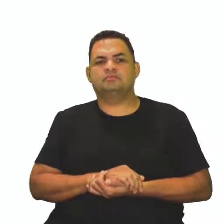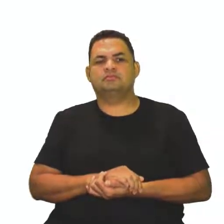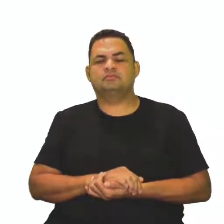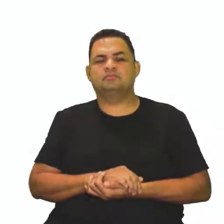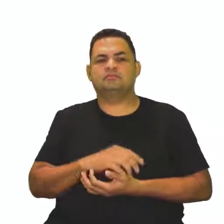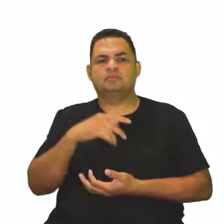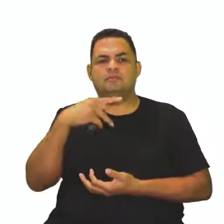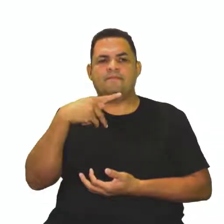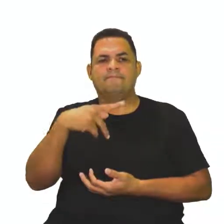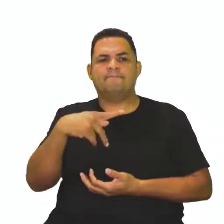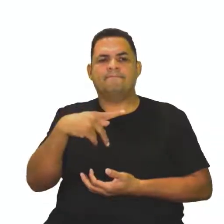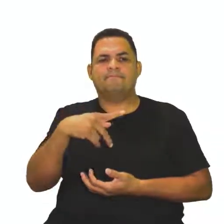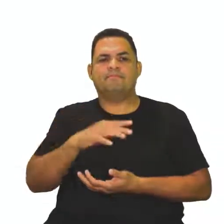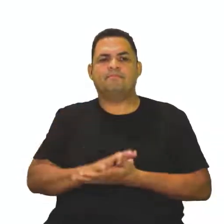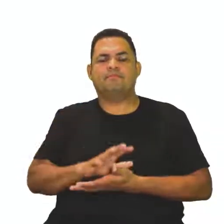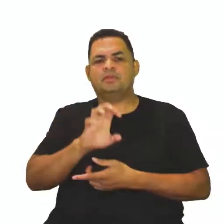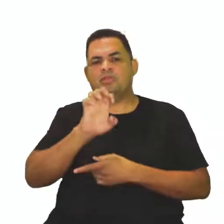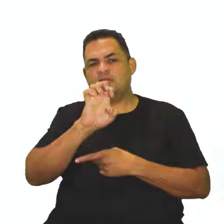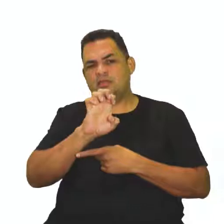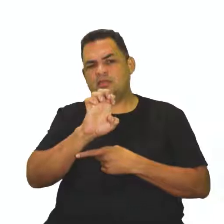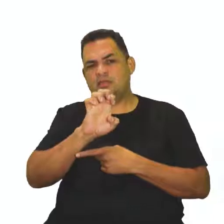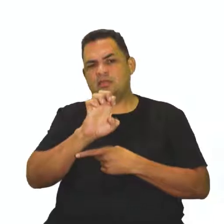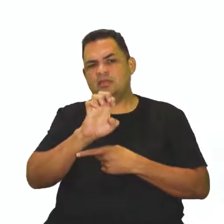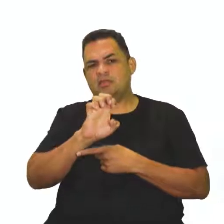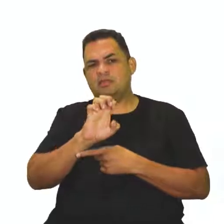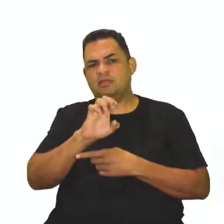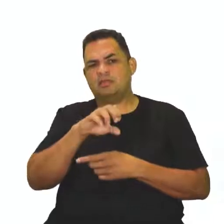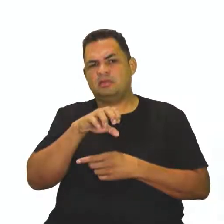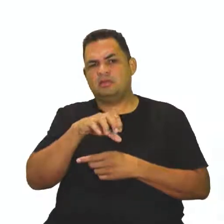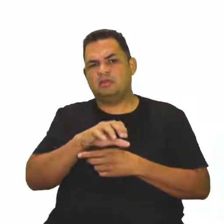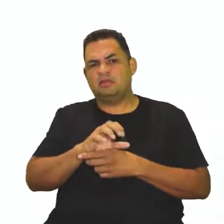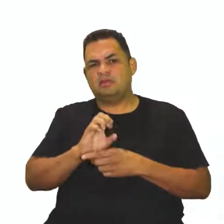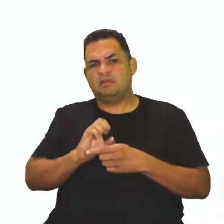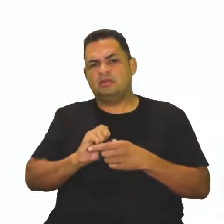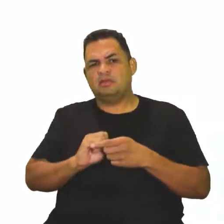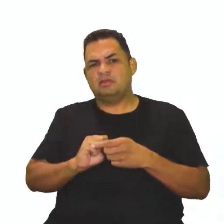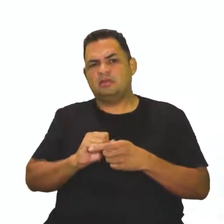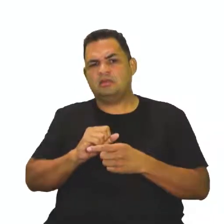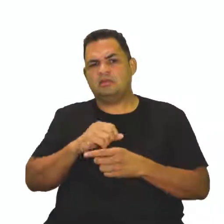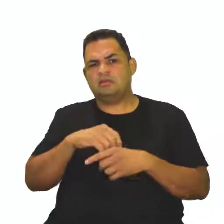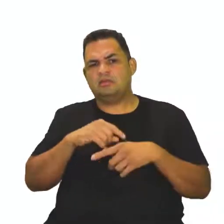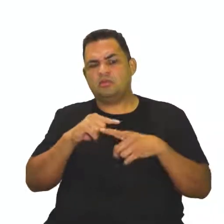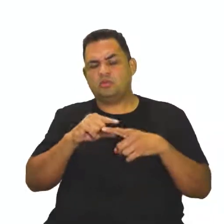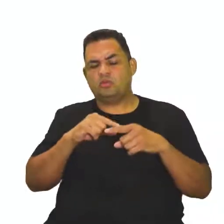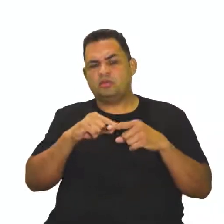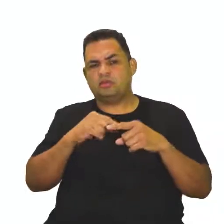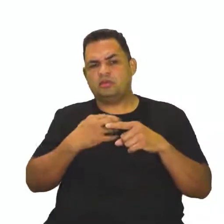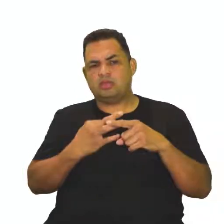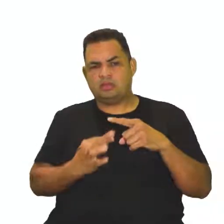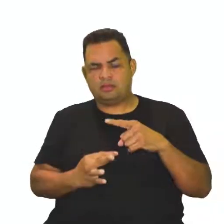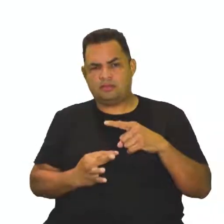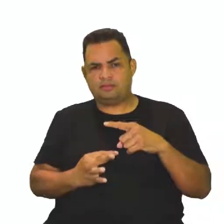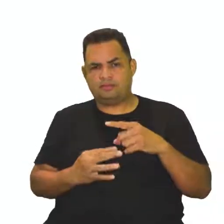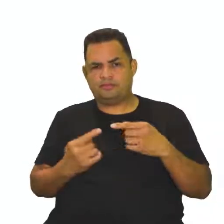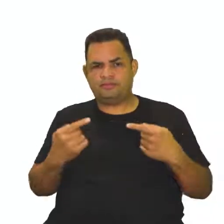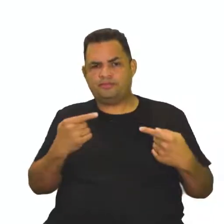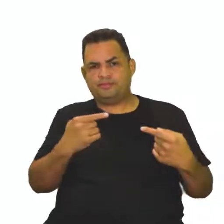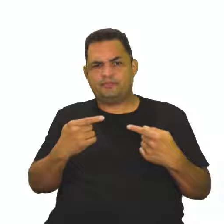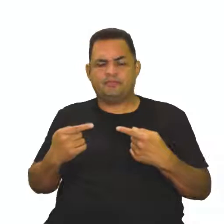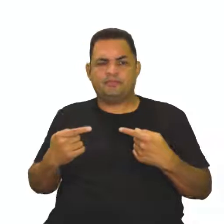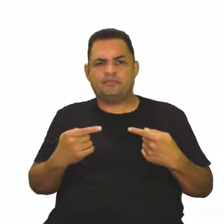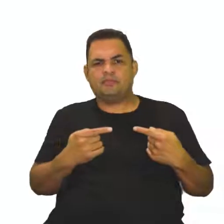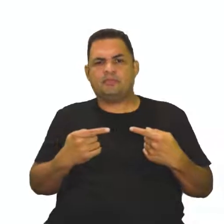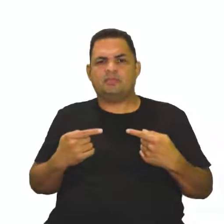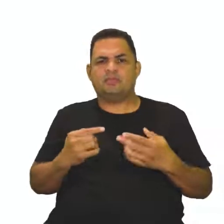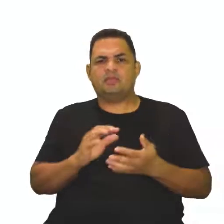que é a energia elétrica aí, ó, transformada aí por unidade de tempo, quando eu relaciono essa potência elétrica